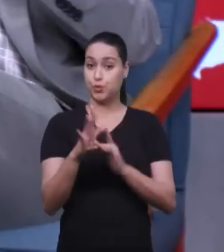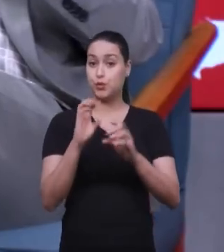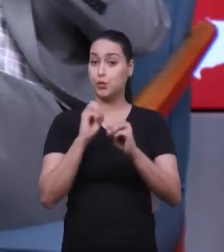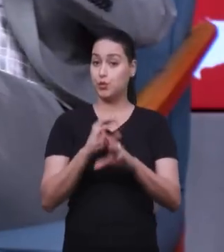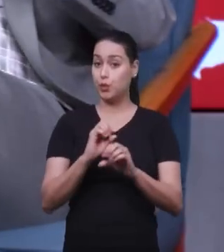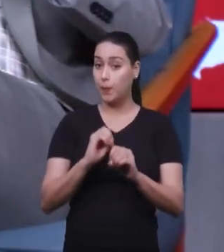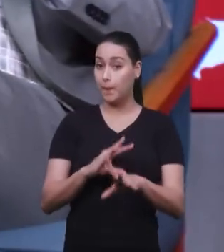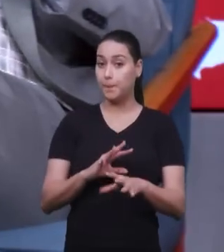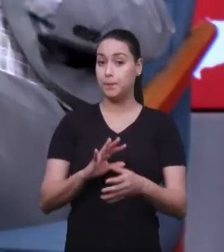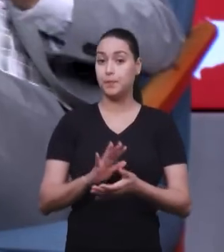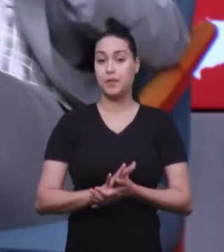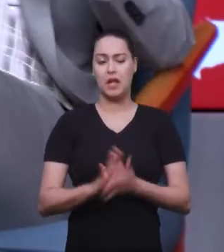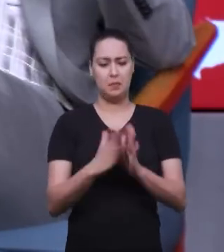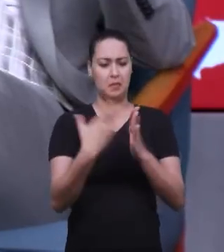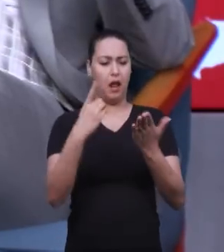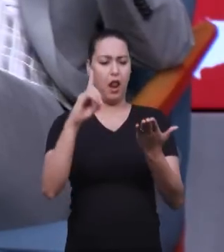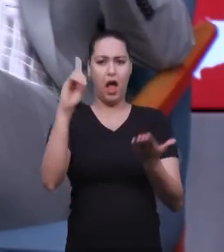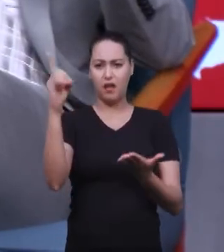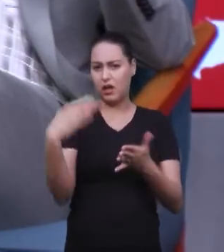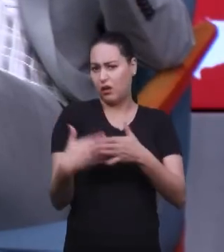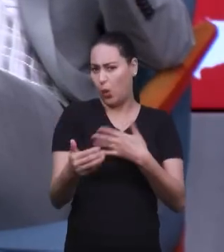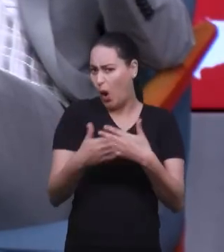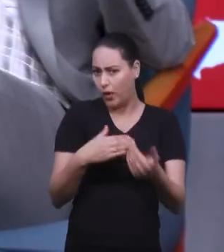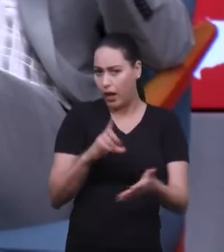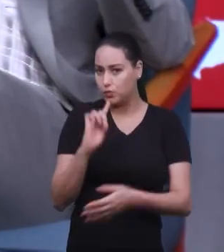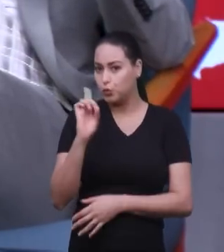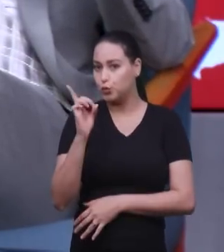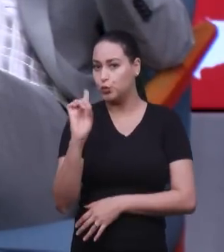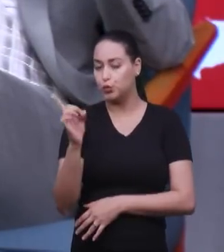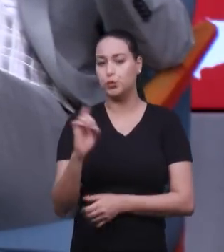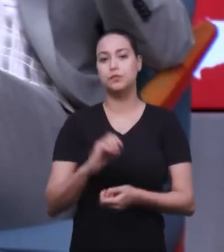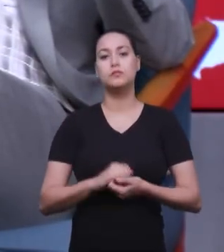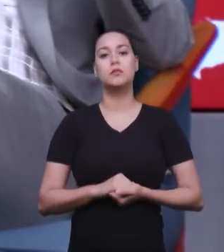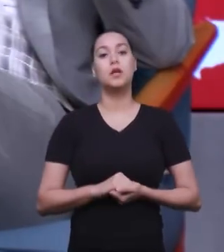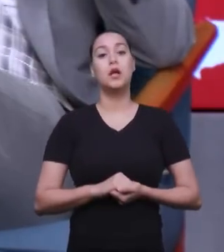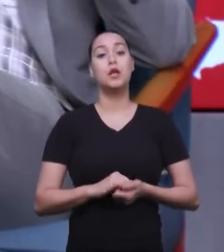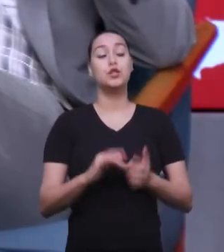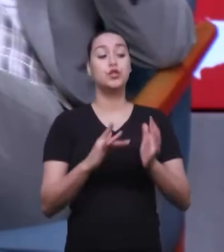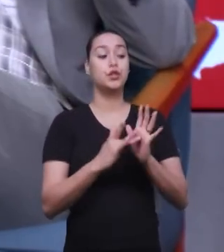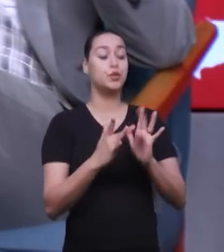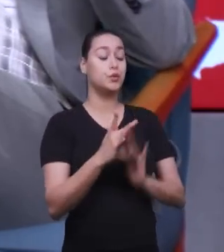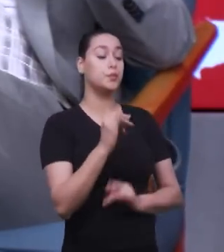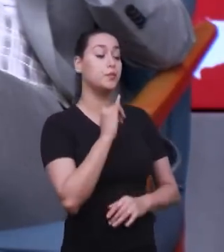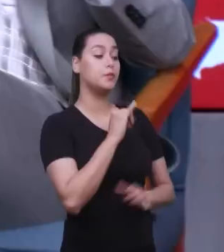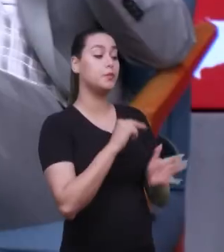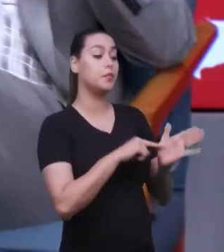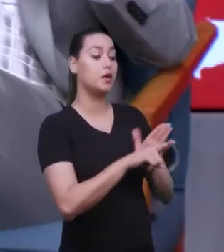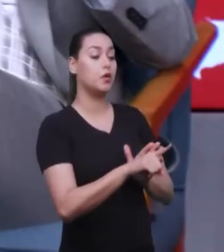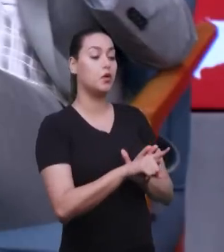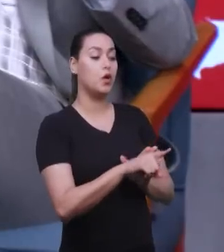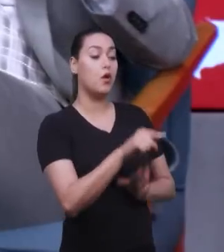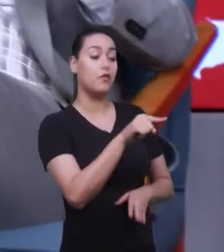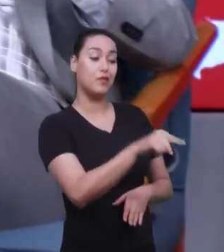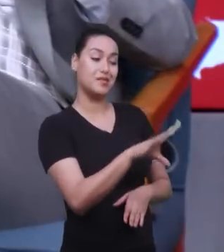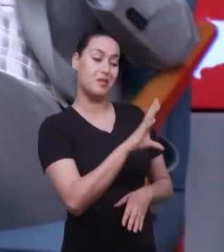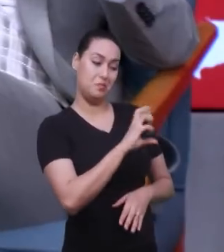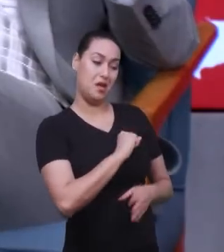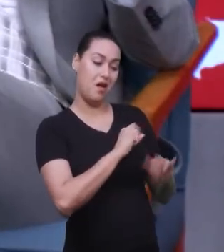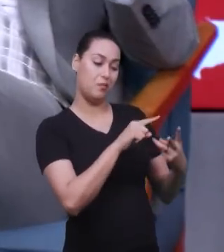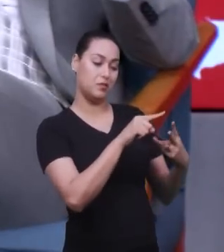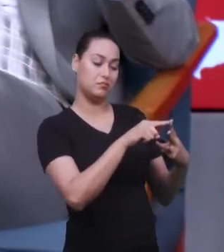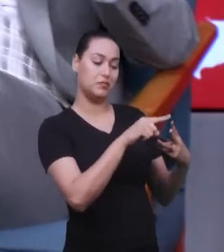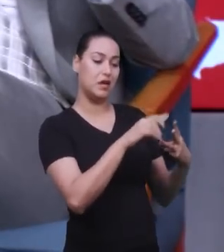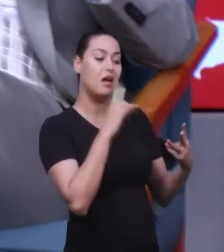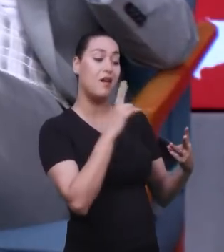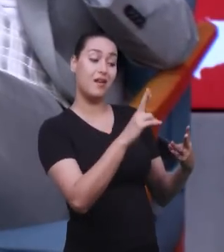que Jesus, não foi por acaso, e a palavra não é por acaso. Jesus olha para Pedro: tu me amas,